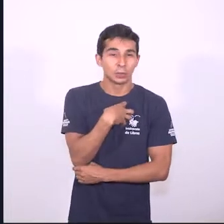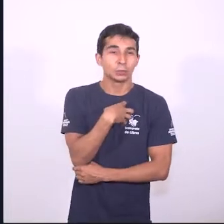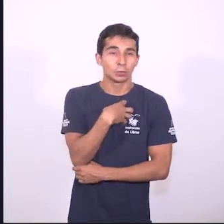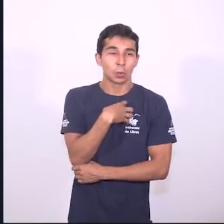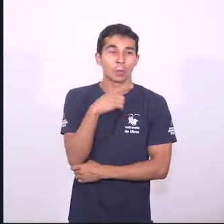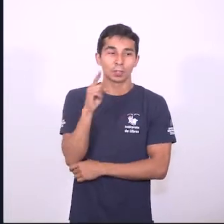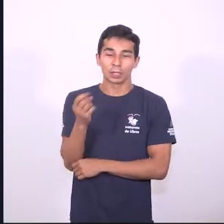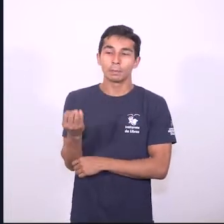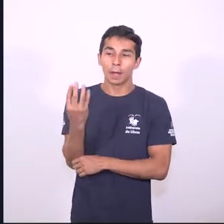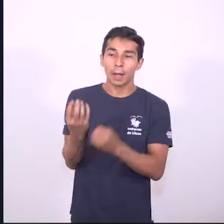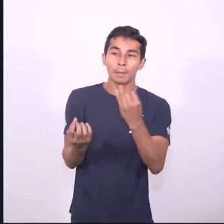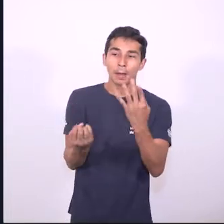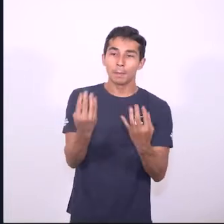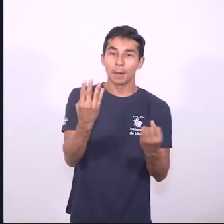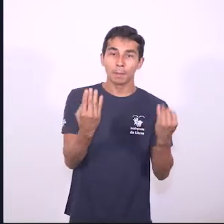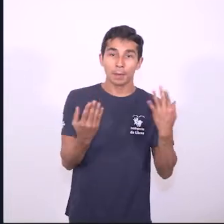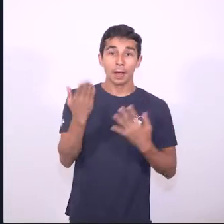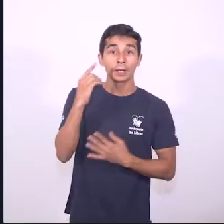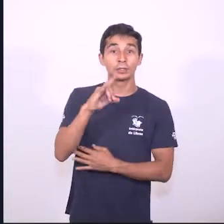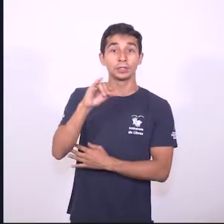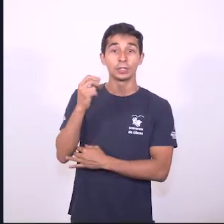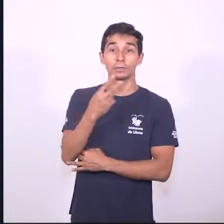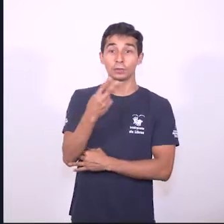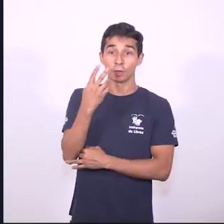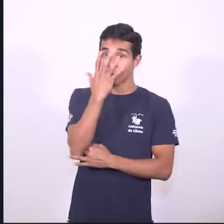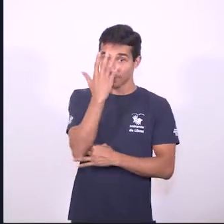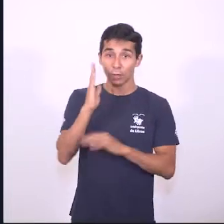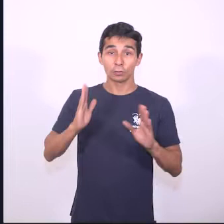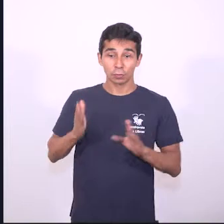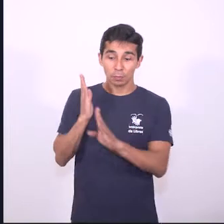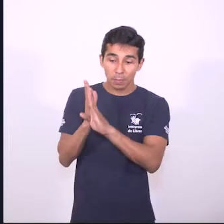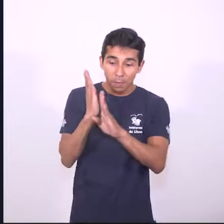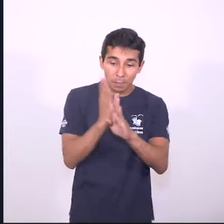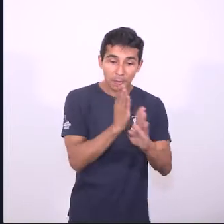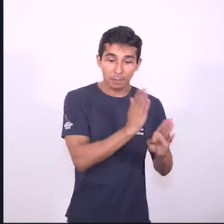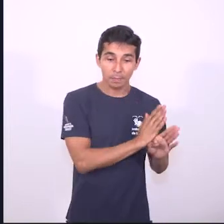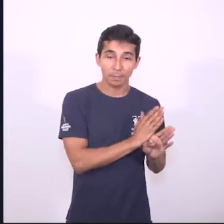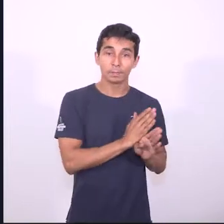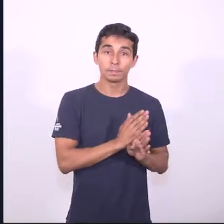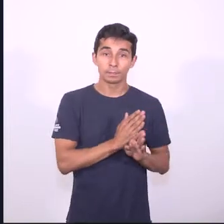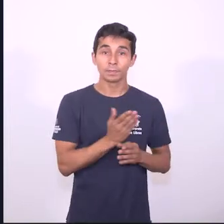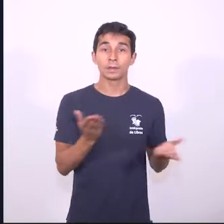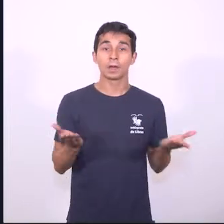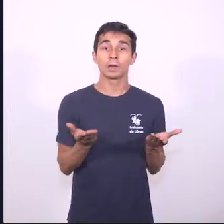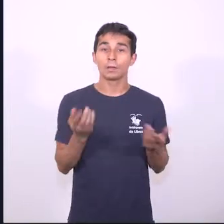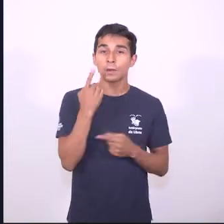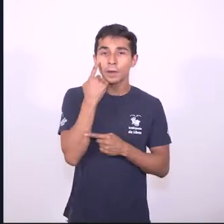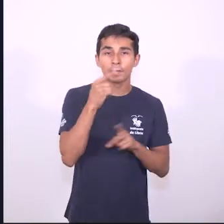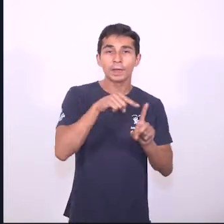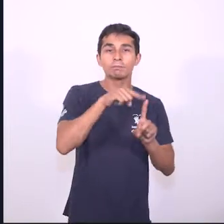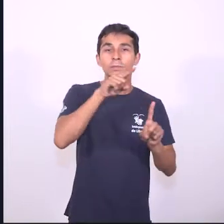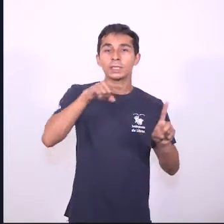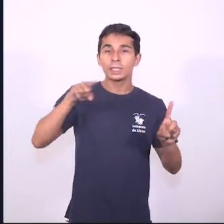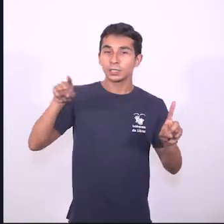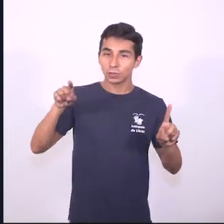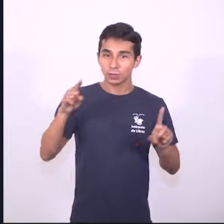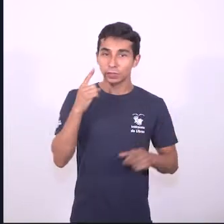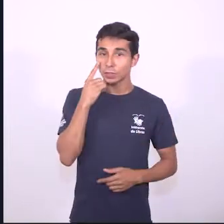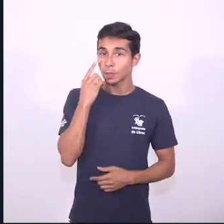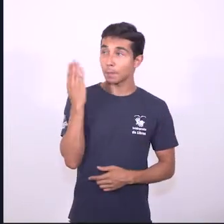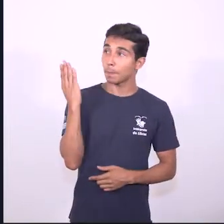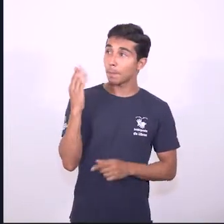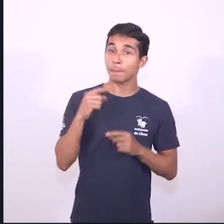né? Depois aí são colocadas os índices de negatividade de outras linhagens